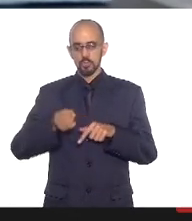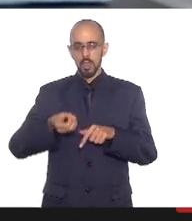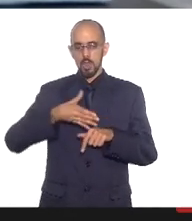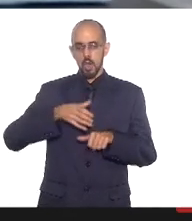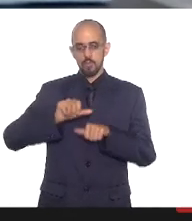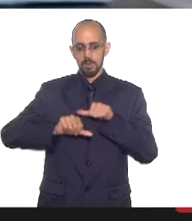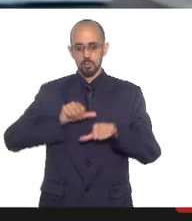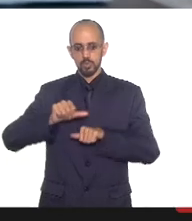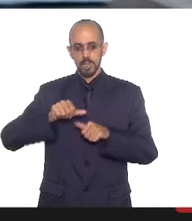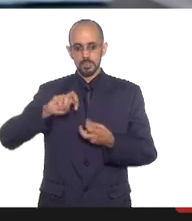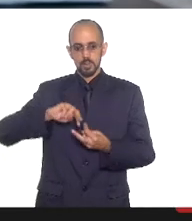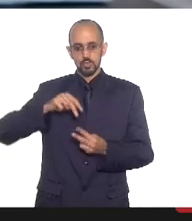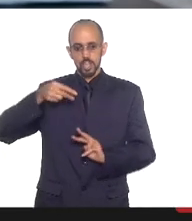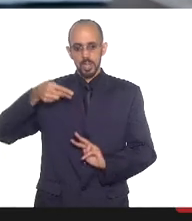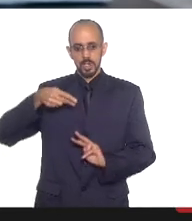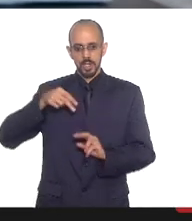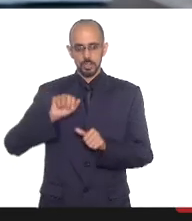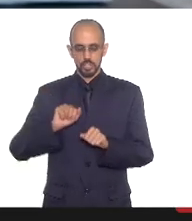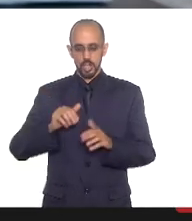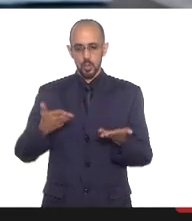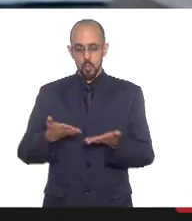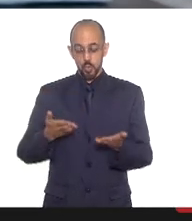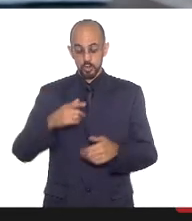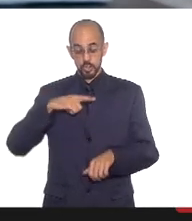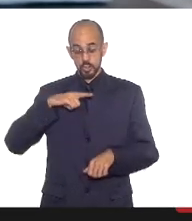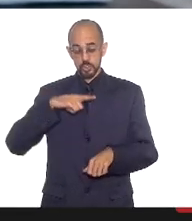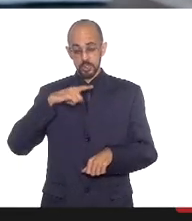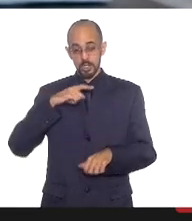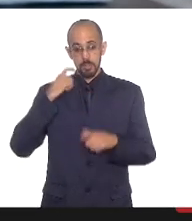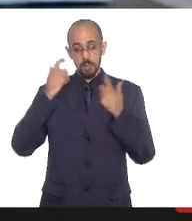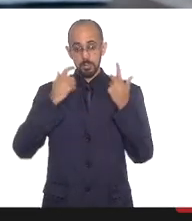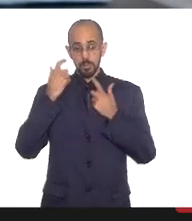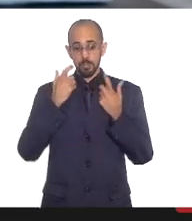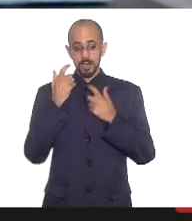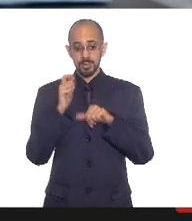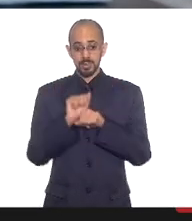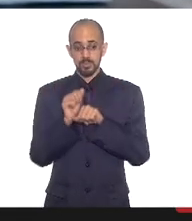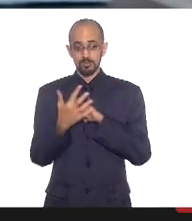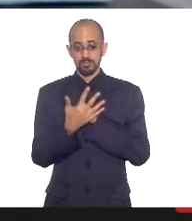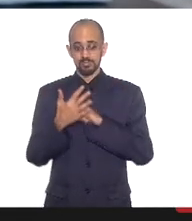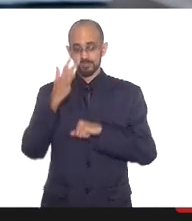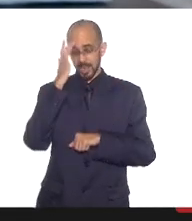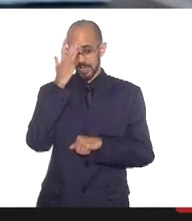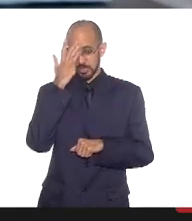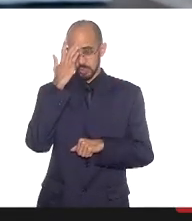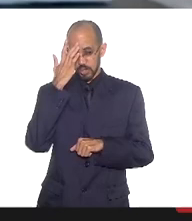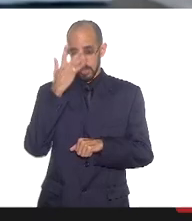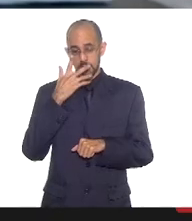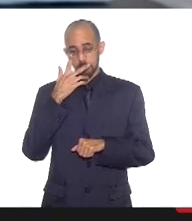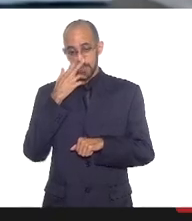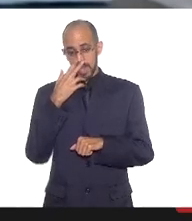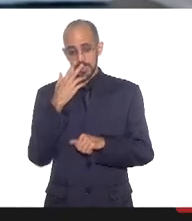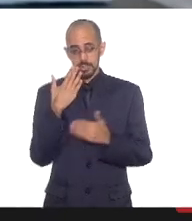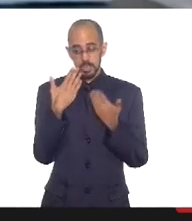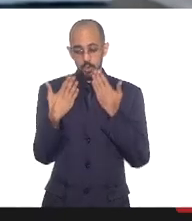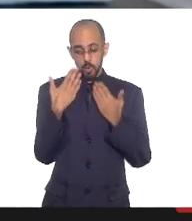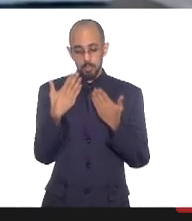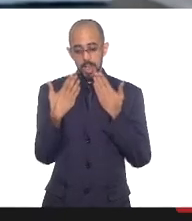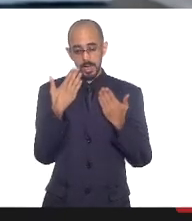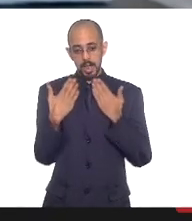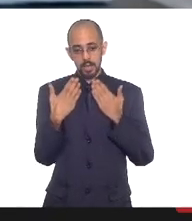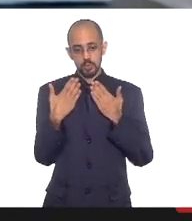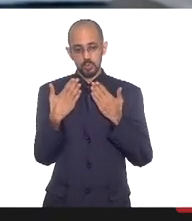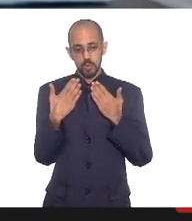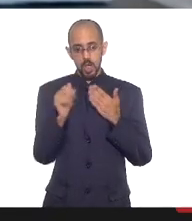hoje se preocupa bastante a ser indiana parece que você pedir Ana quando comparada a